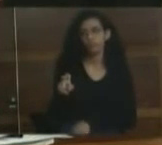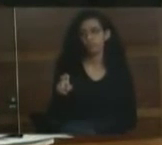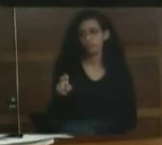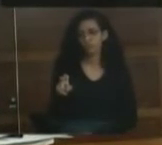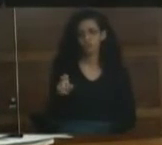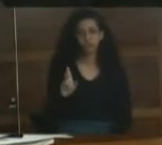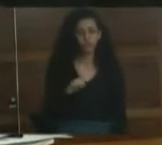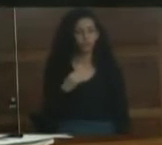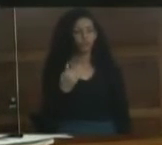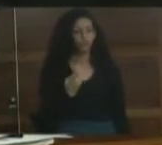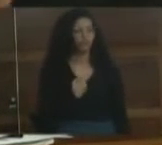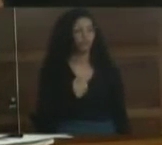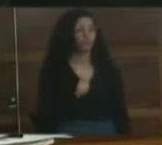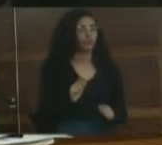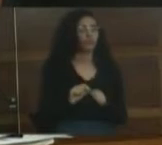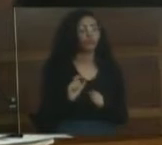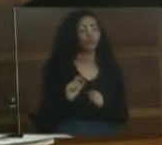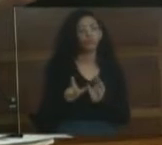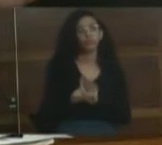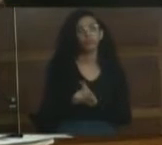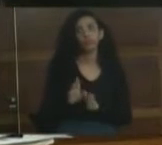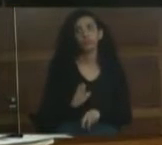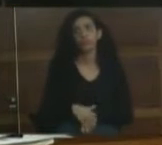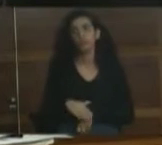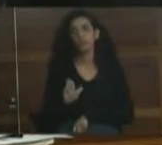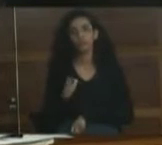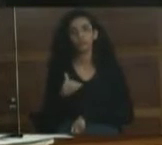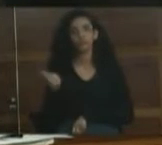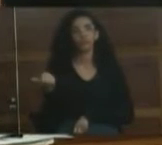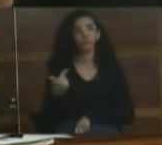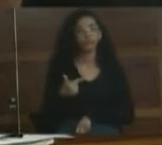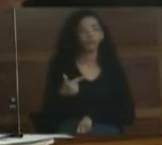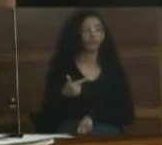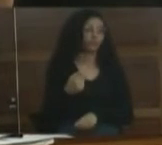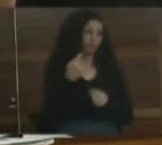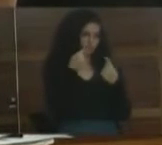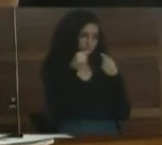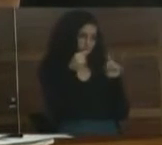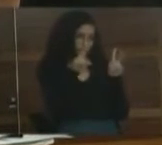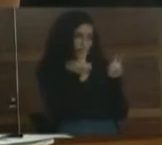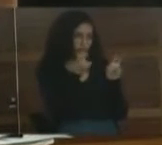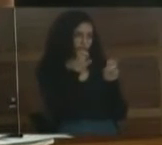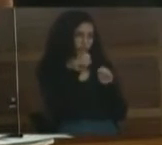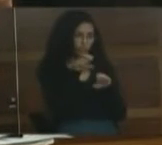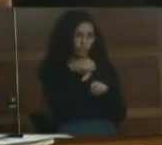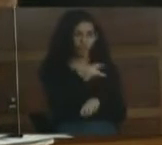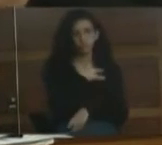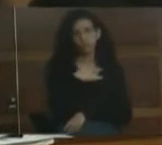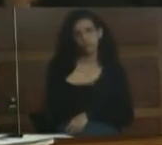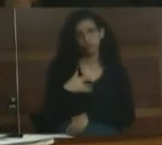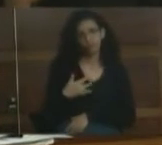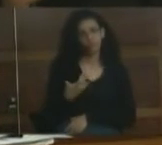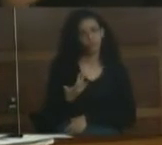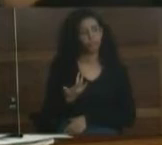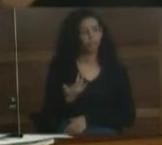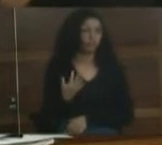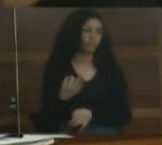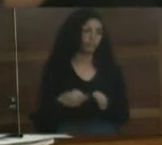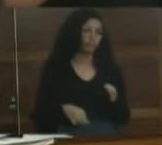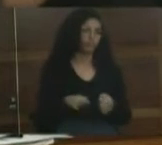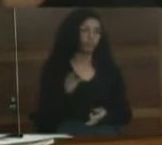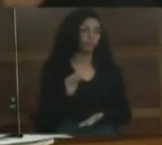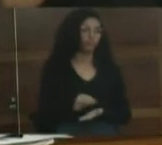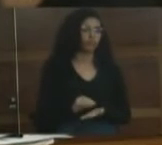nós estamos aplicando que a vida tem um inclusive até mais então a crítica contra a questão da educação e saúde eu acho